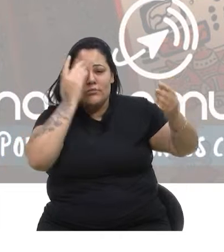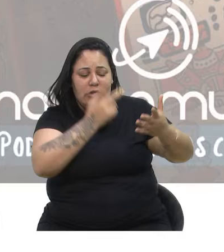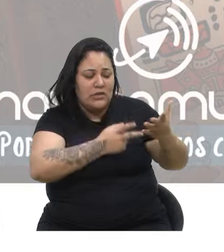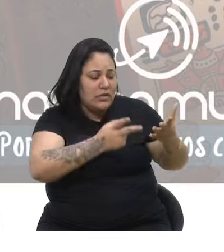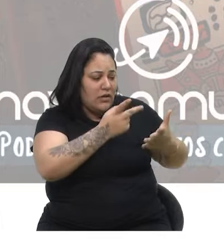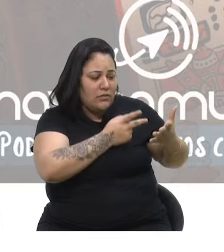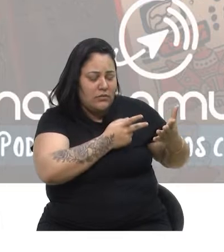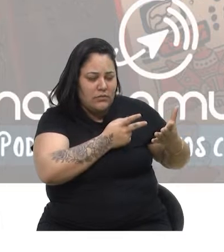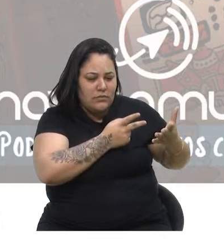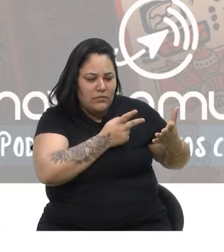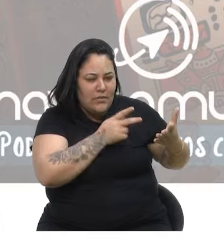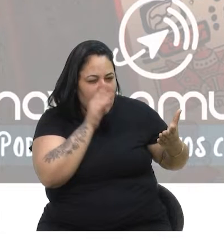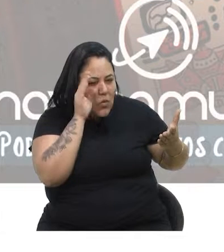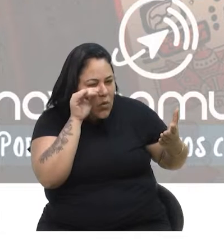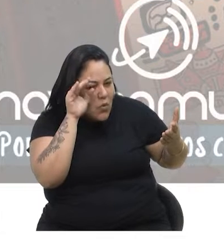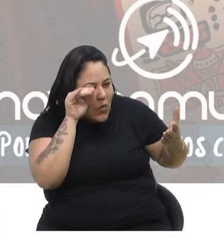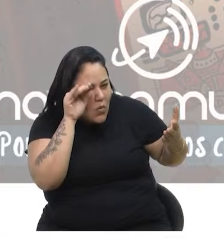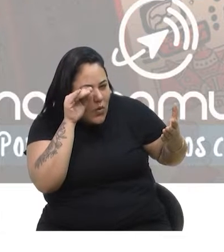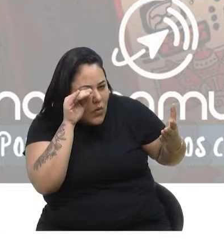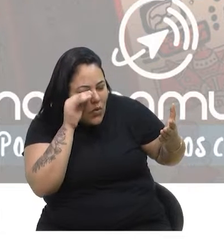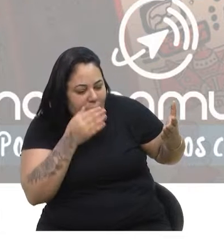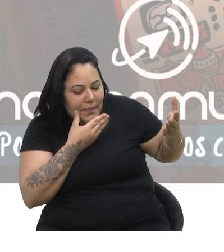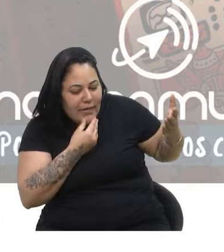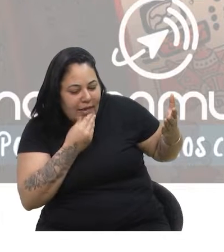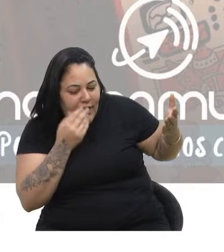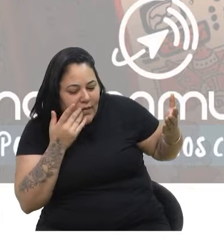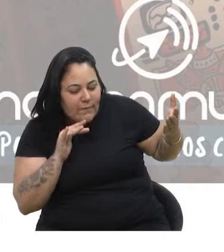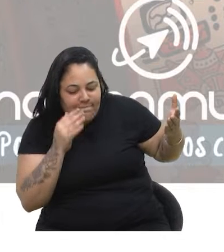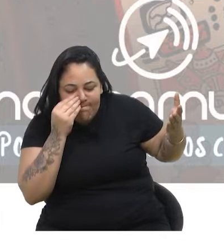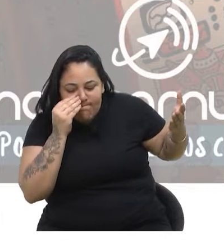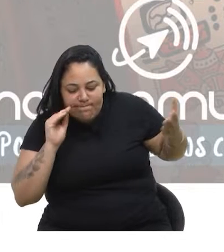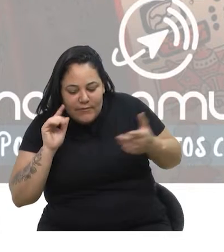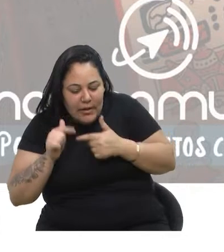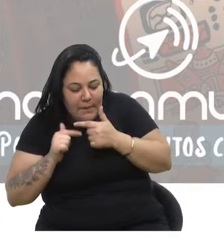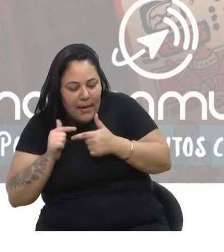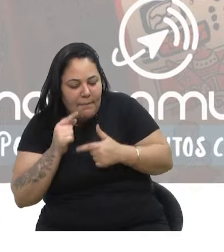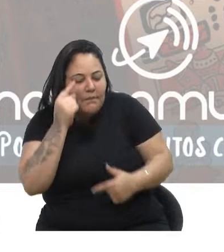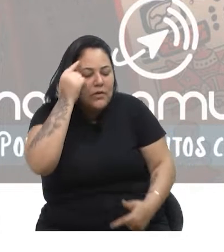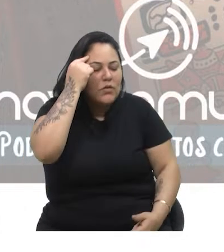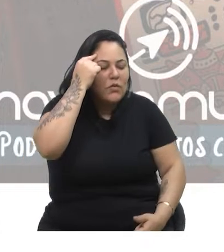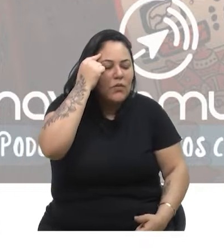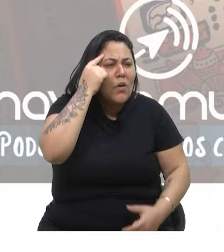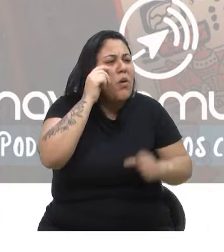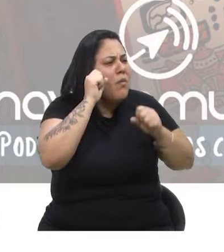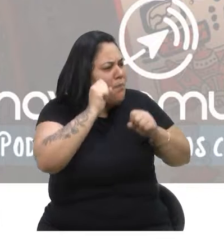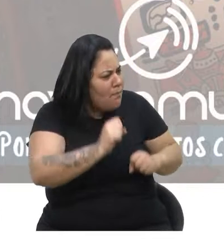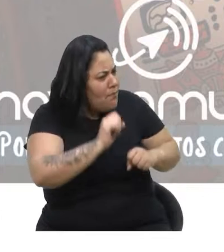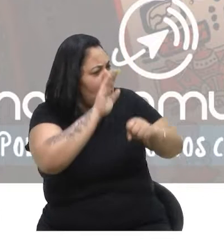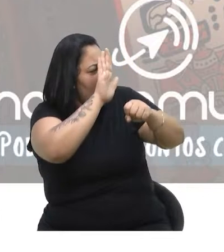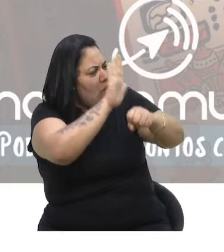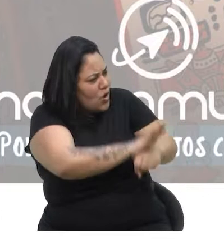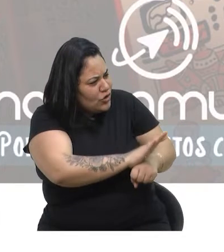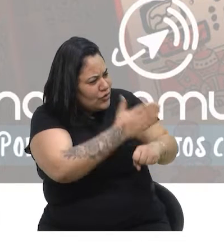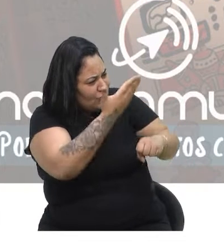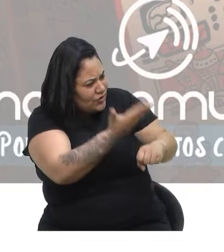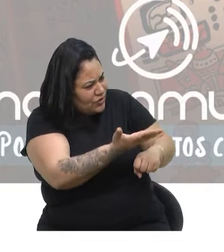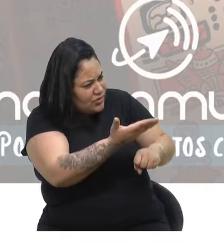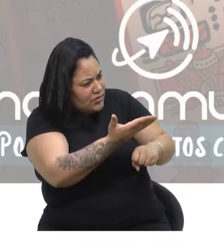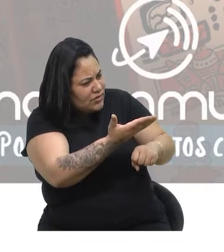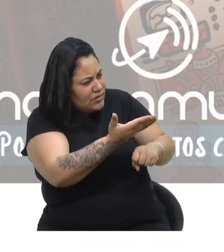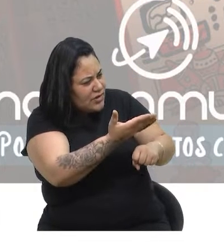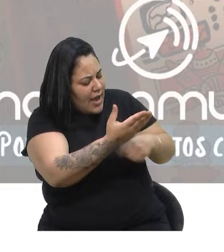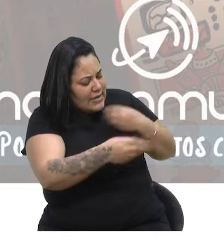desenhos. Curioso, o escriba Ikal deixou o trabalho de lado e disse: Posso